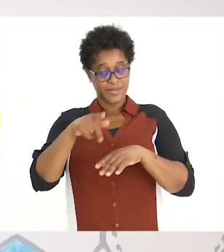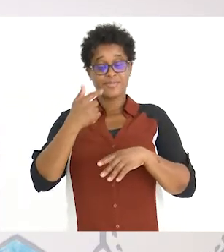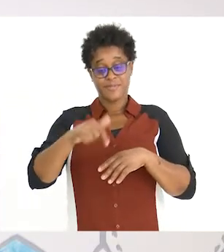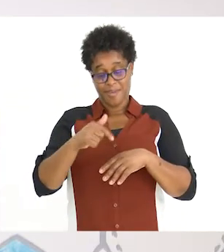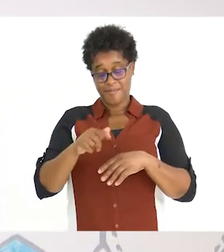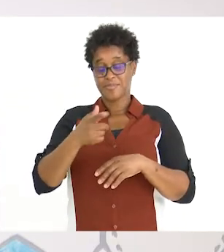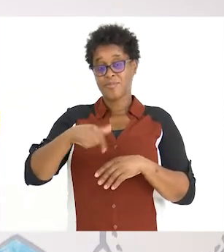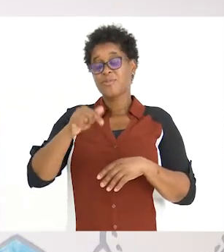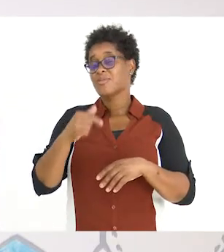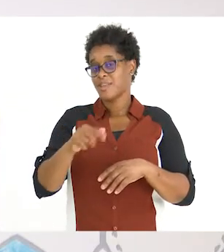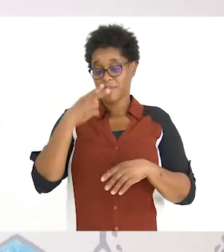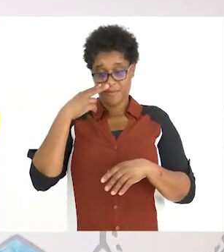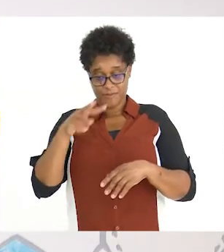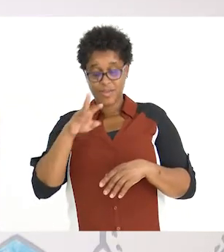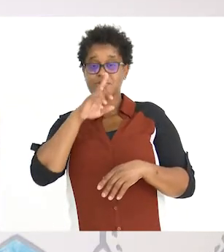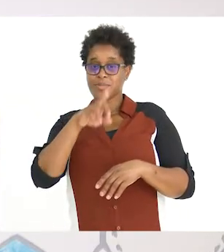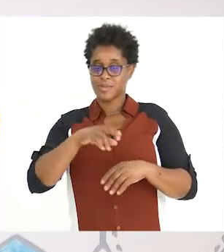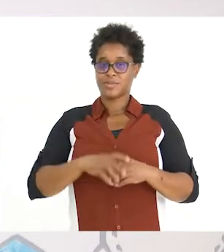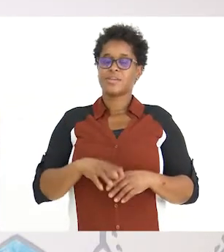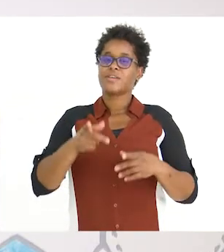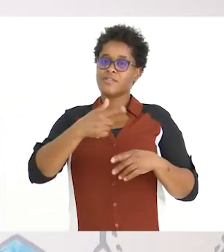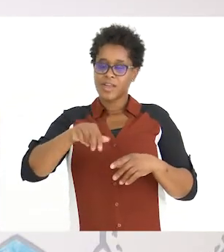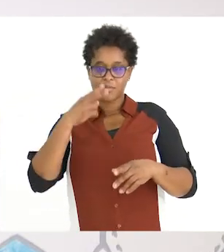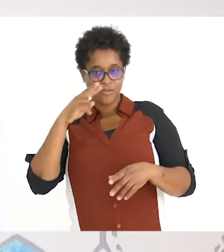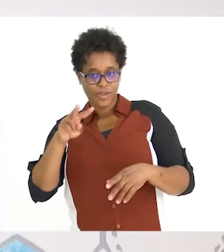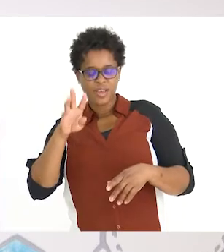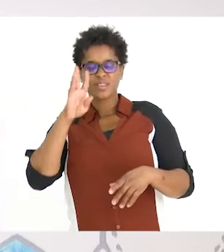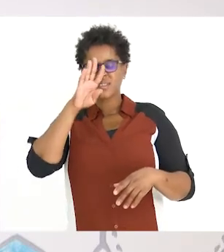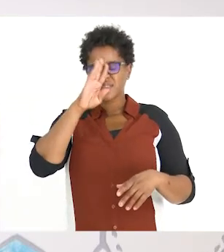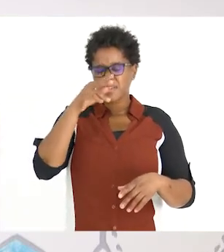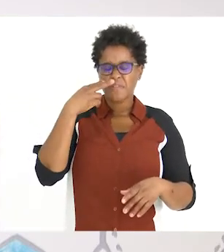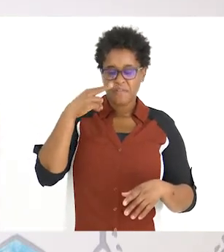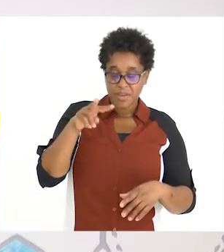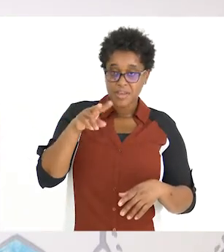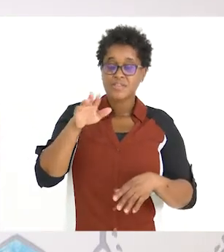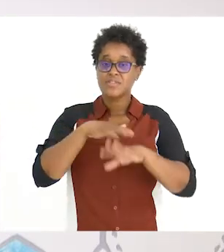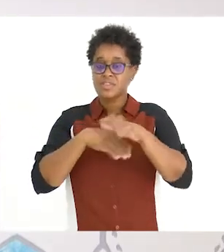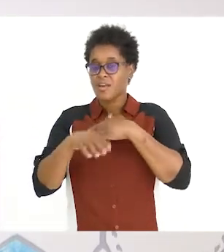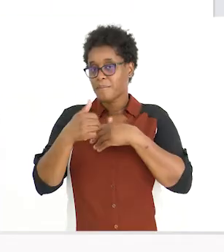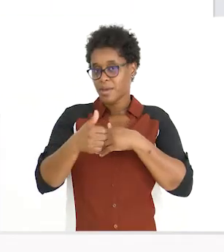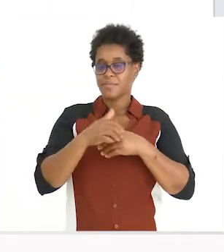que conferir o resultado. Vamos lá conferir para ver se fizeram bem?